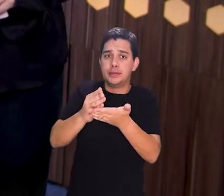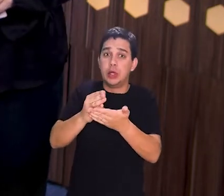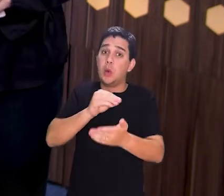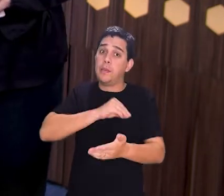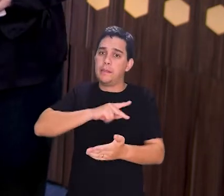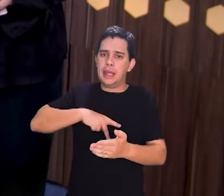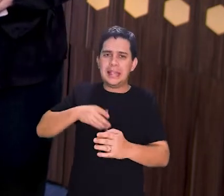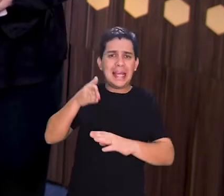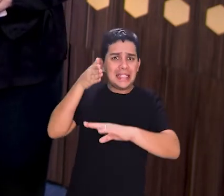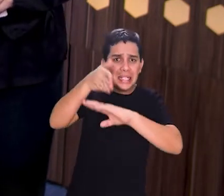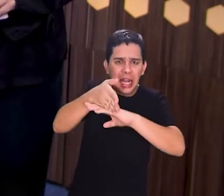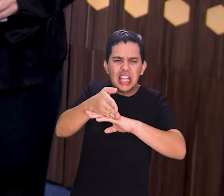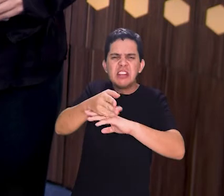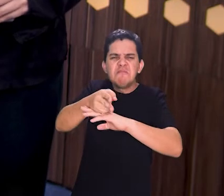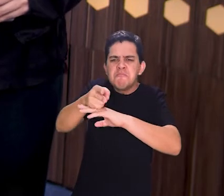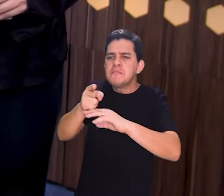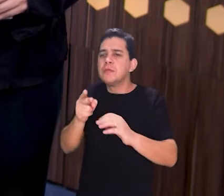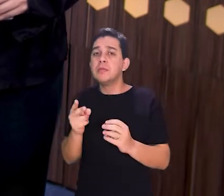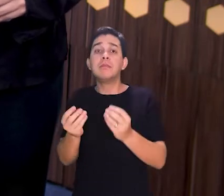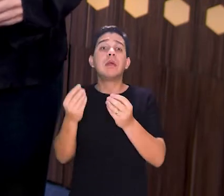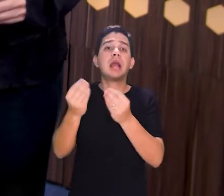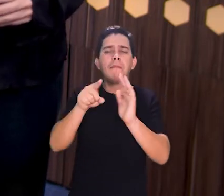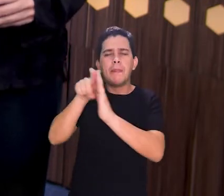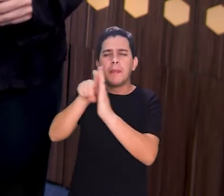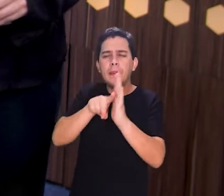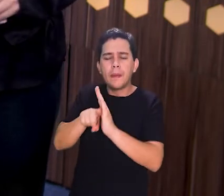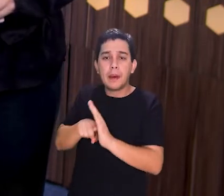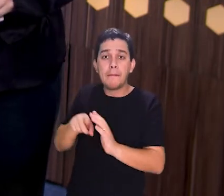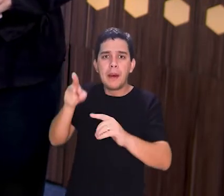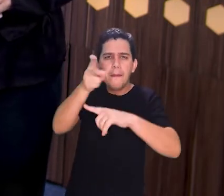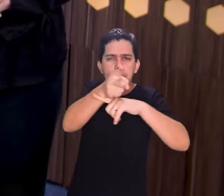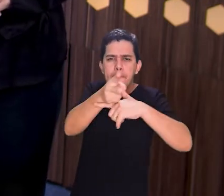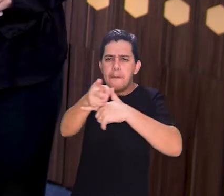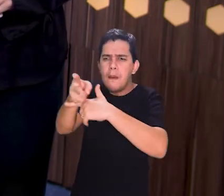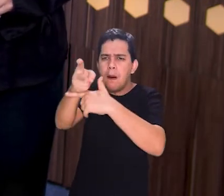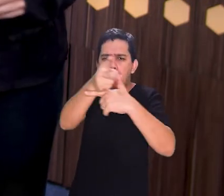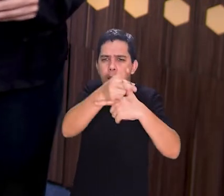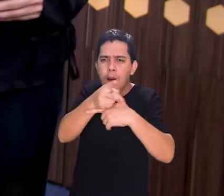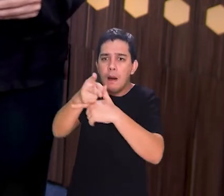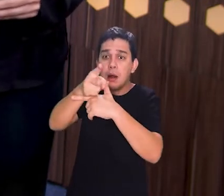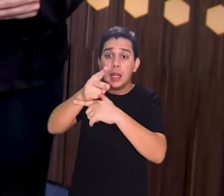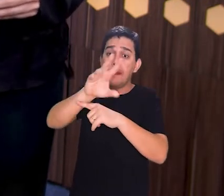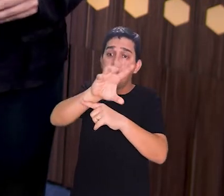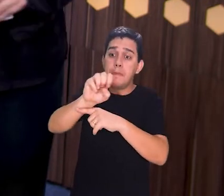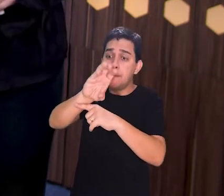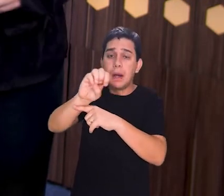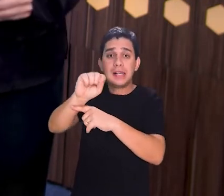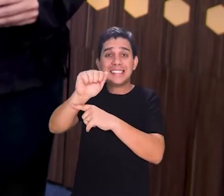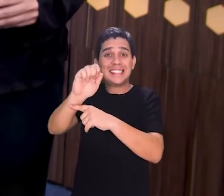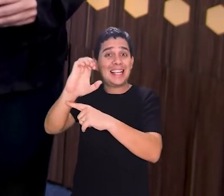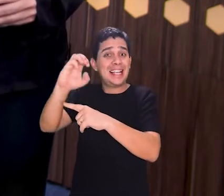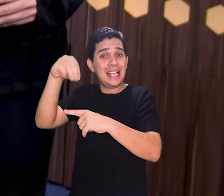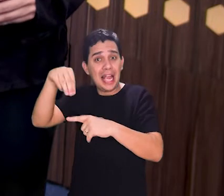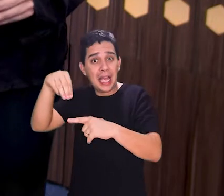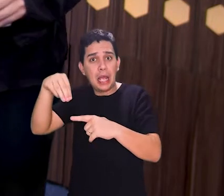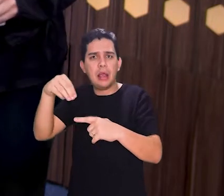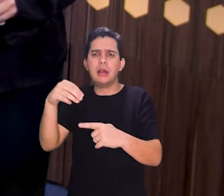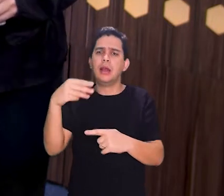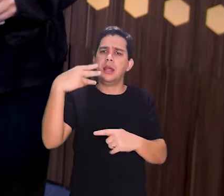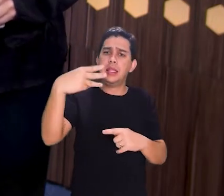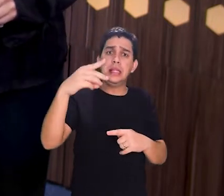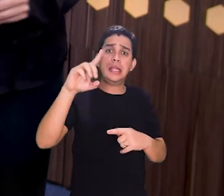desses locais. Para isso, está sendo utilizado um scanner a laser que é capaz de recriar detalhes em qualquer ambiente,